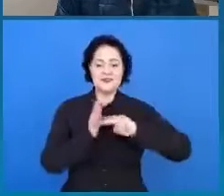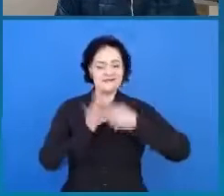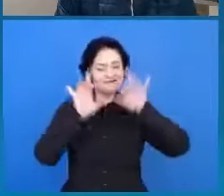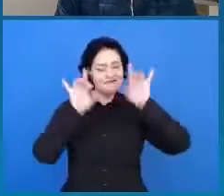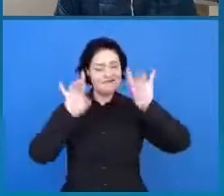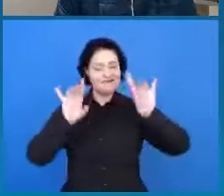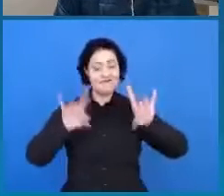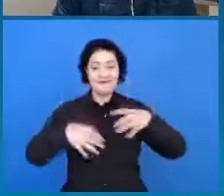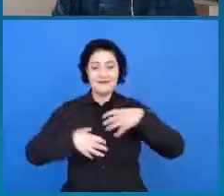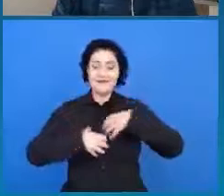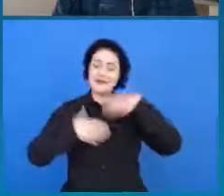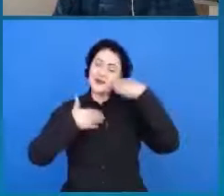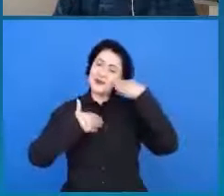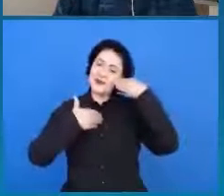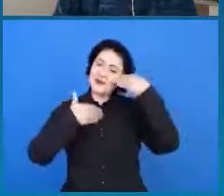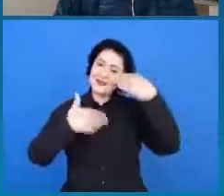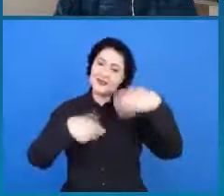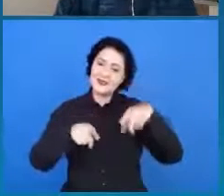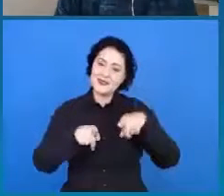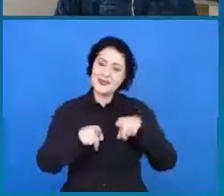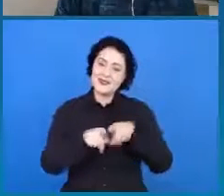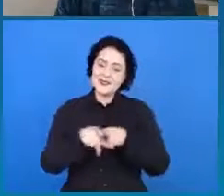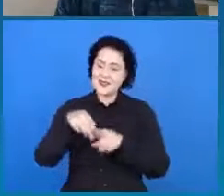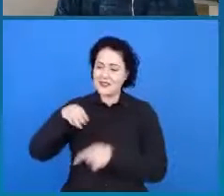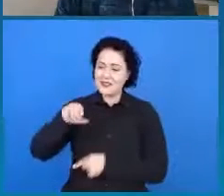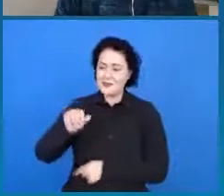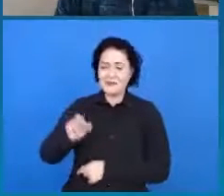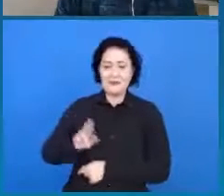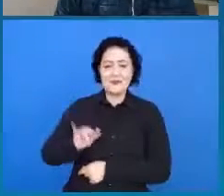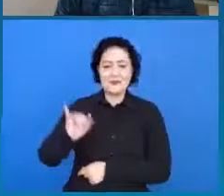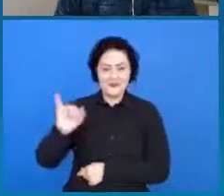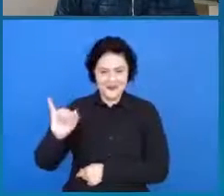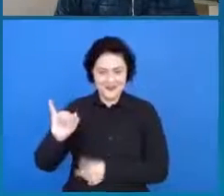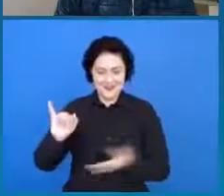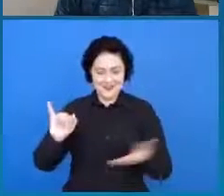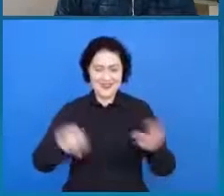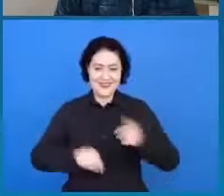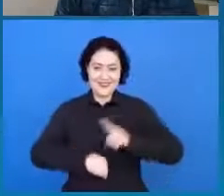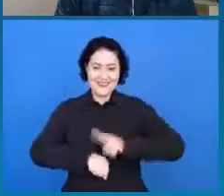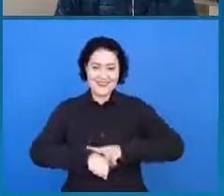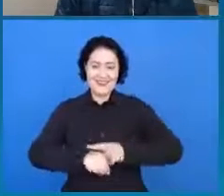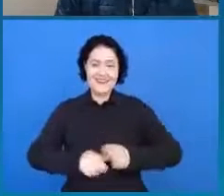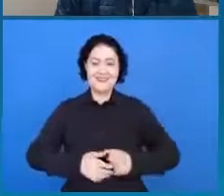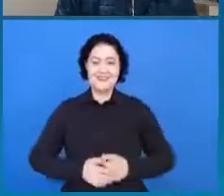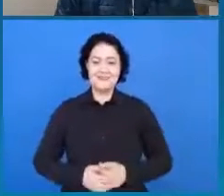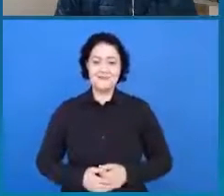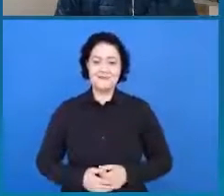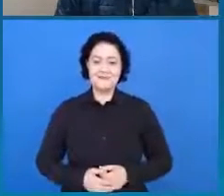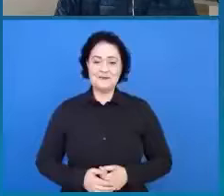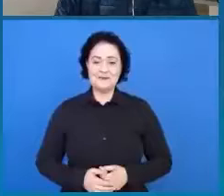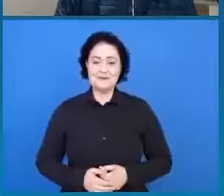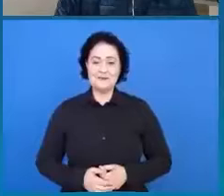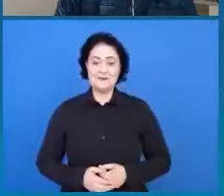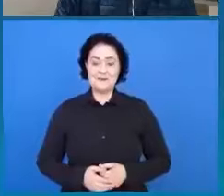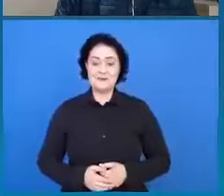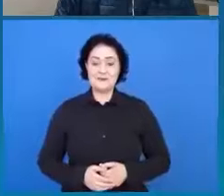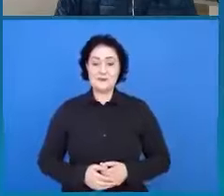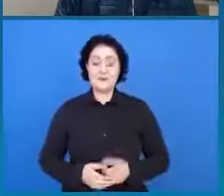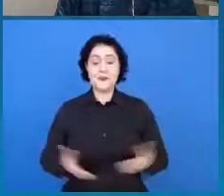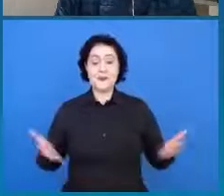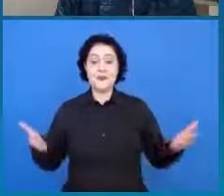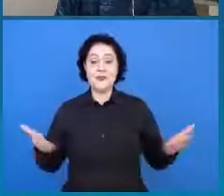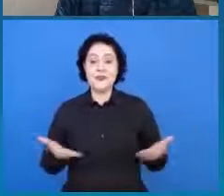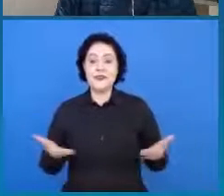especial tem um agradecemos a nossa Mari te ama por essa tarefa Mas agora vamos ao nosso